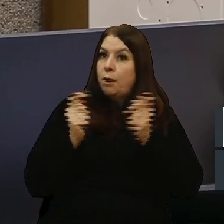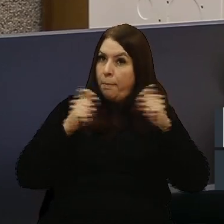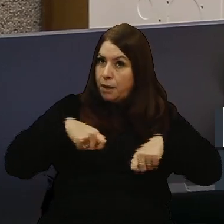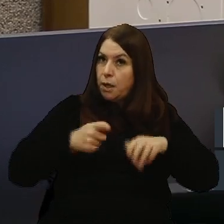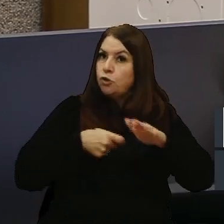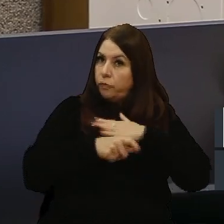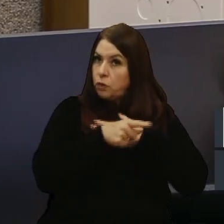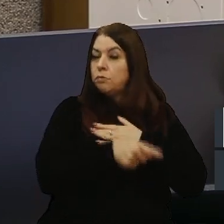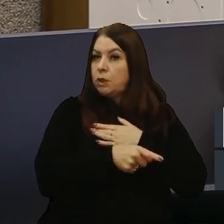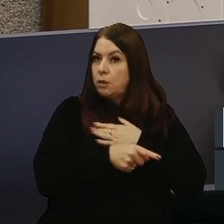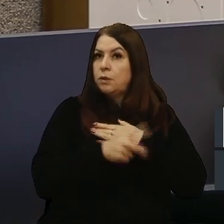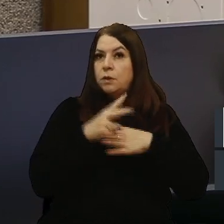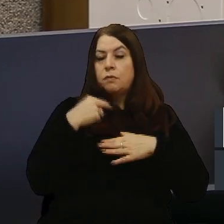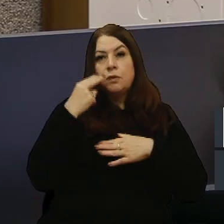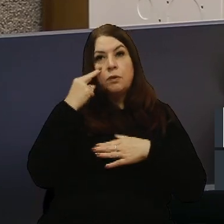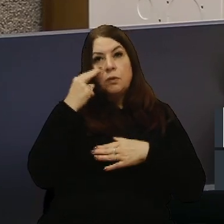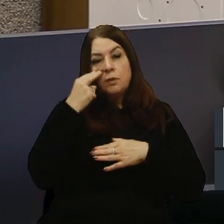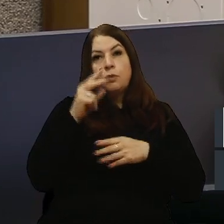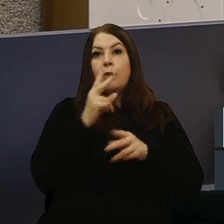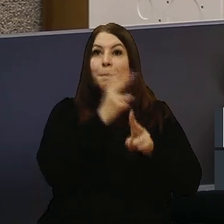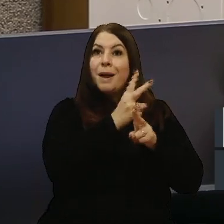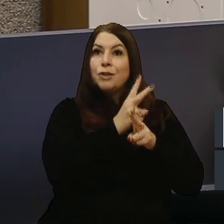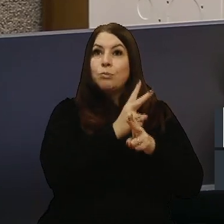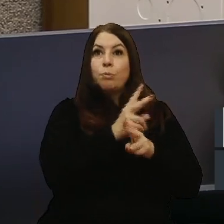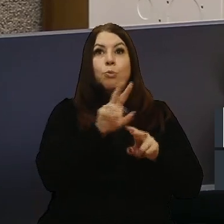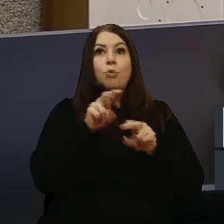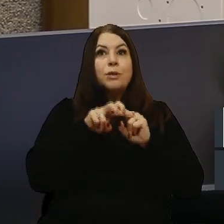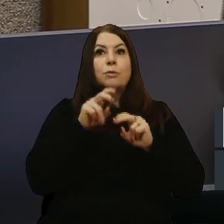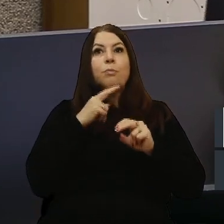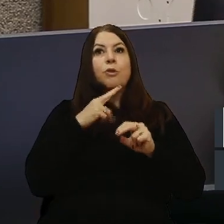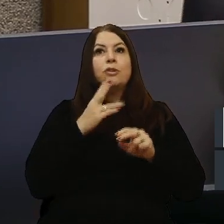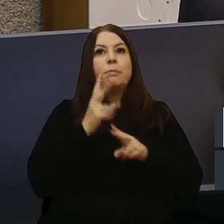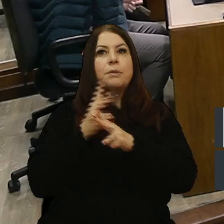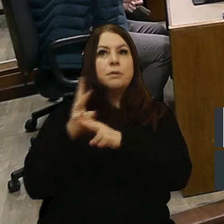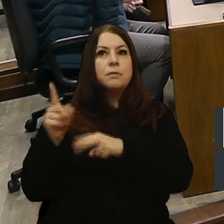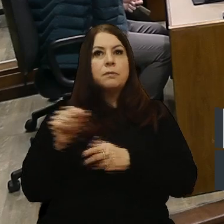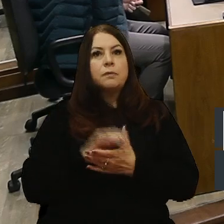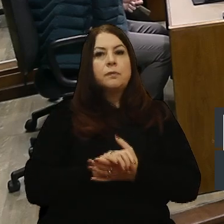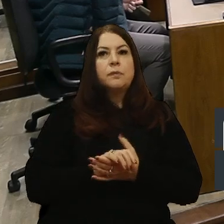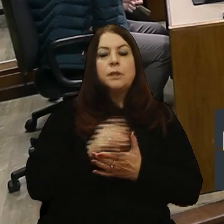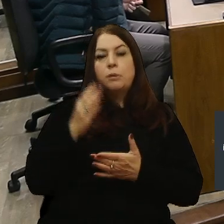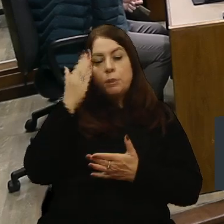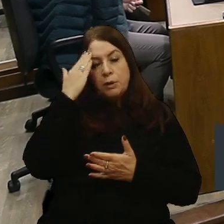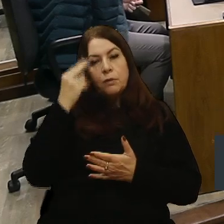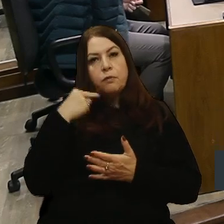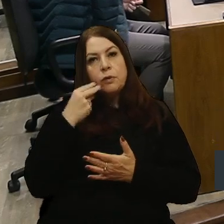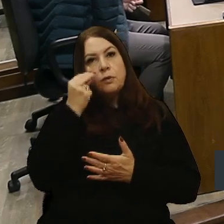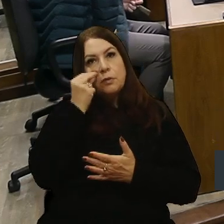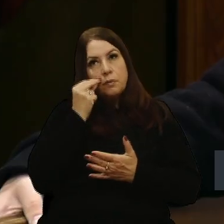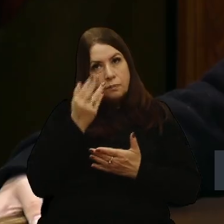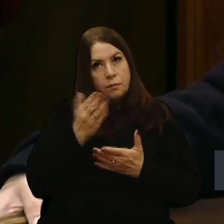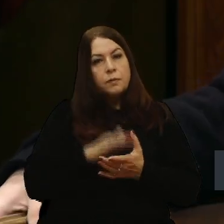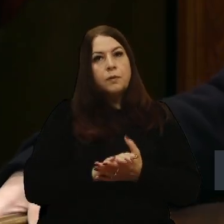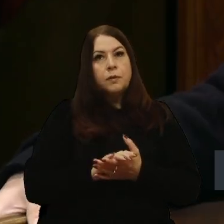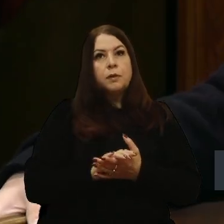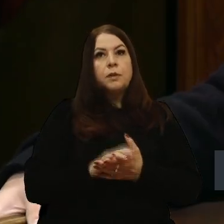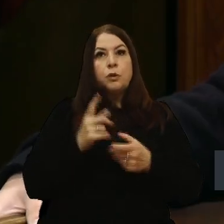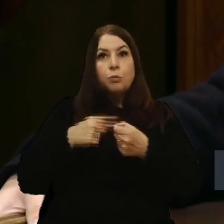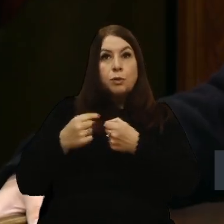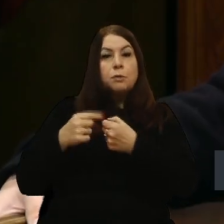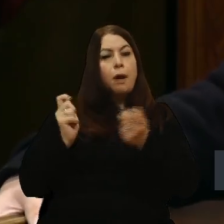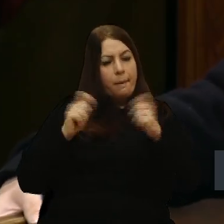investimento, né, vereador Sandro Fantinel, através de empréstimo, mas por isso que não pode ser feita a cedência. É isso, obrigado. Obrigada, vereador Cláudio Libardi. Então, o município